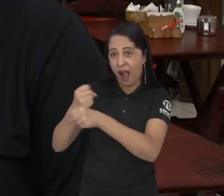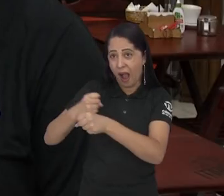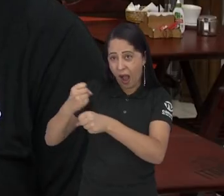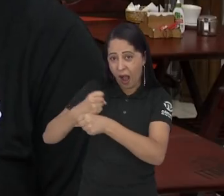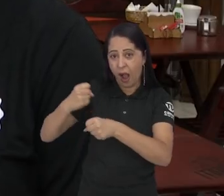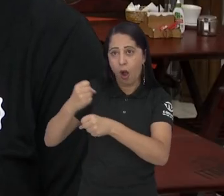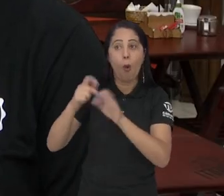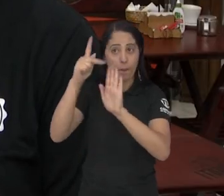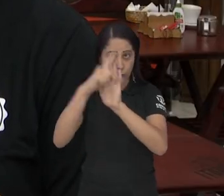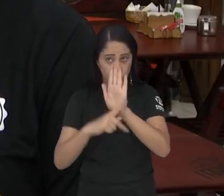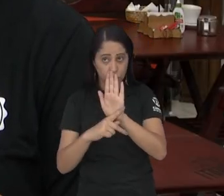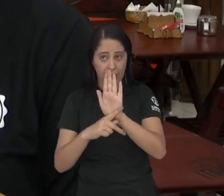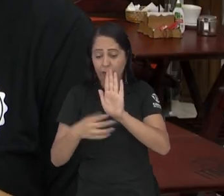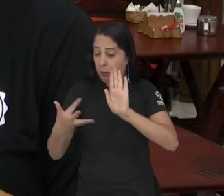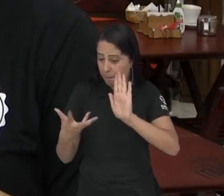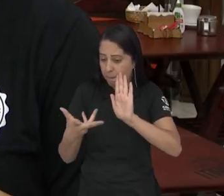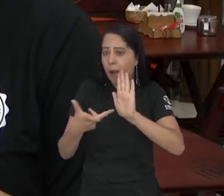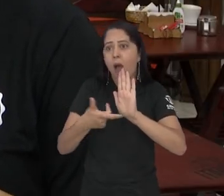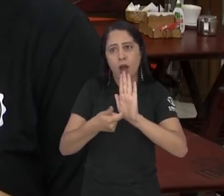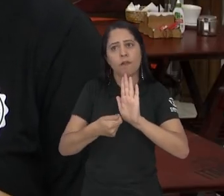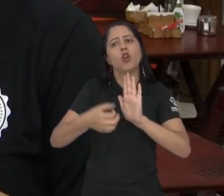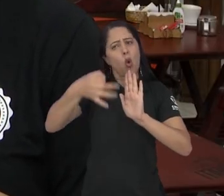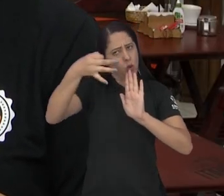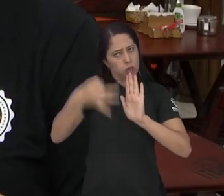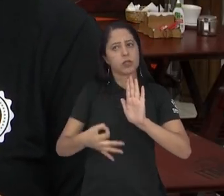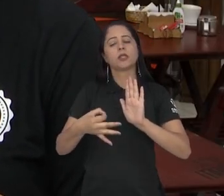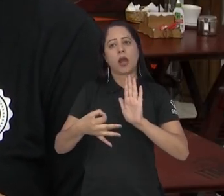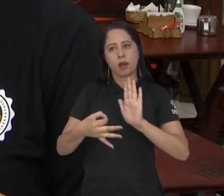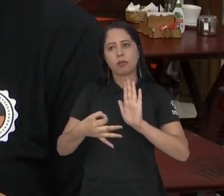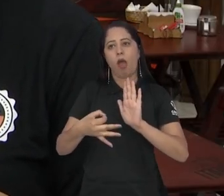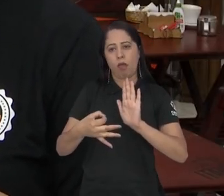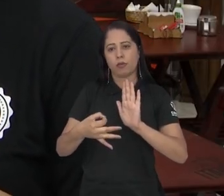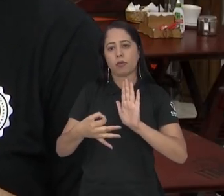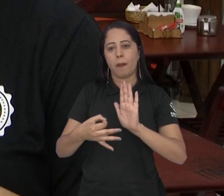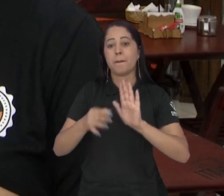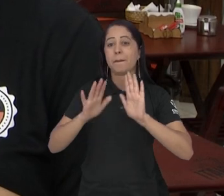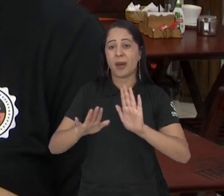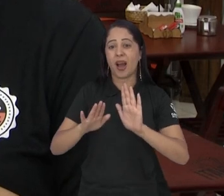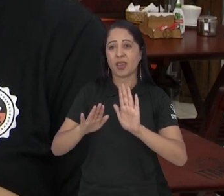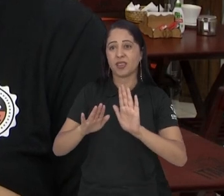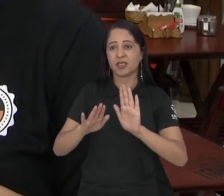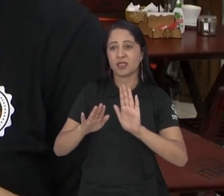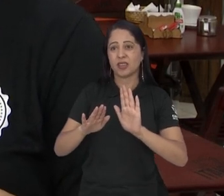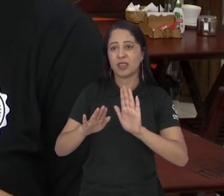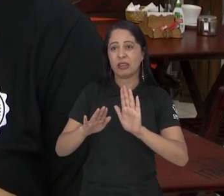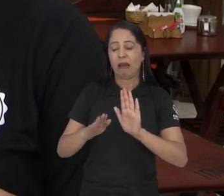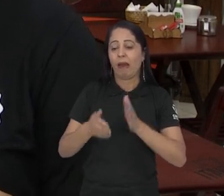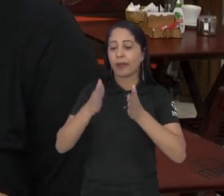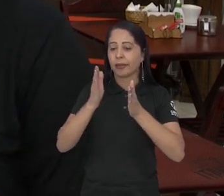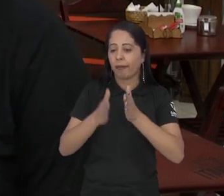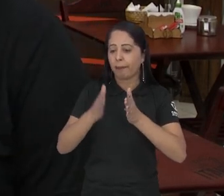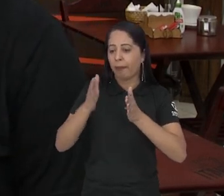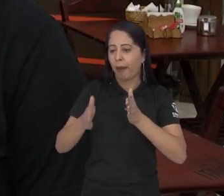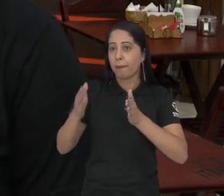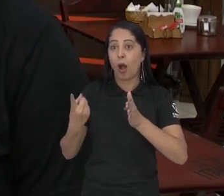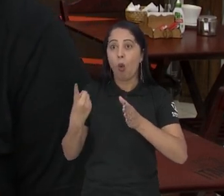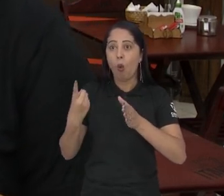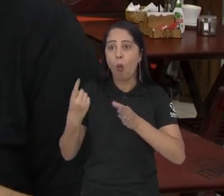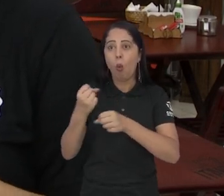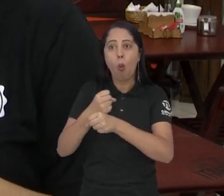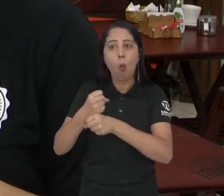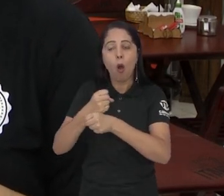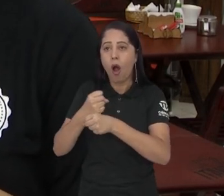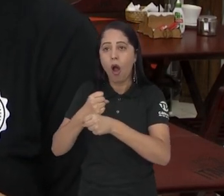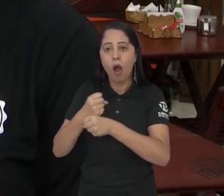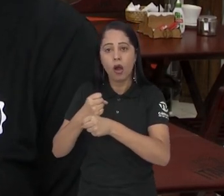a obra veio com uma surpresa o projeto em si é maravilhoso a gente tem certeza que vai agregar para gente como lojista na região central